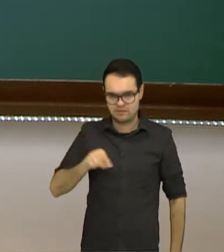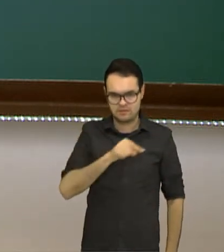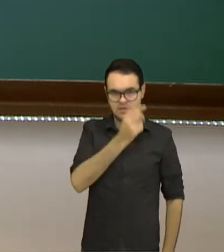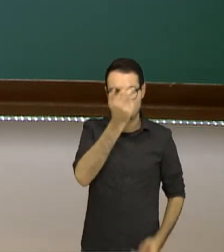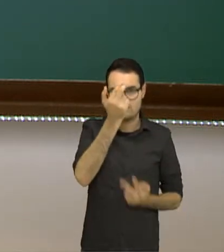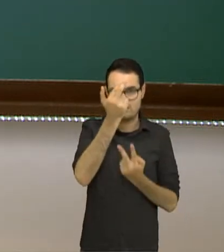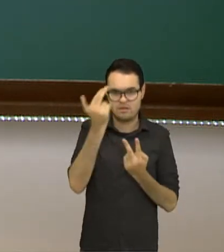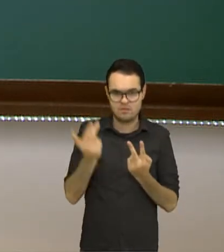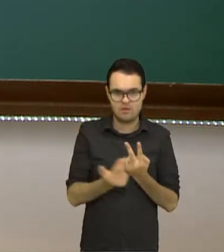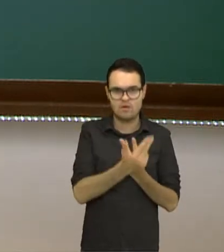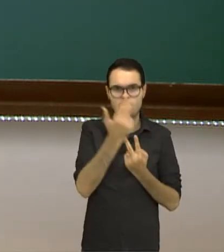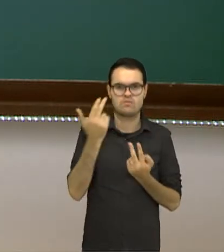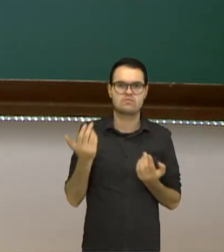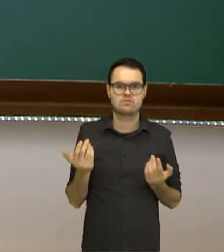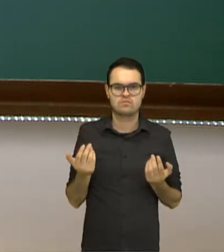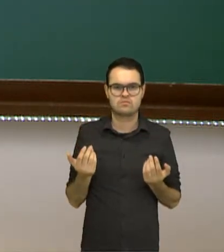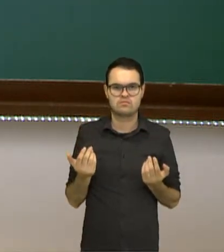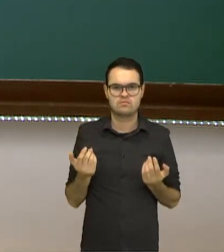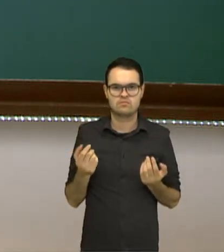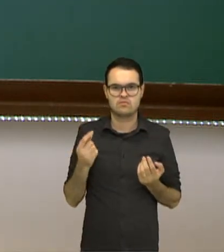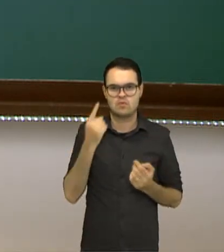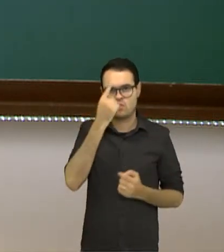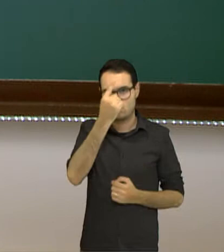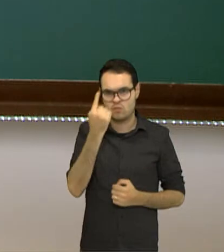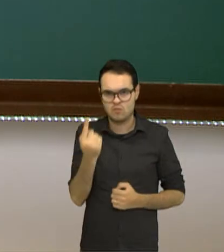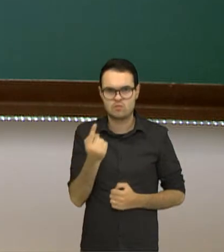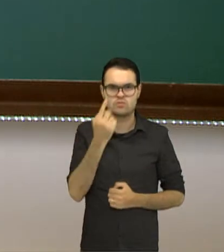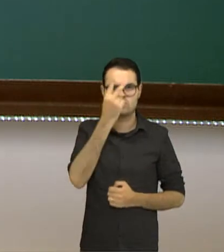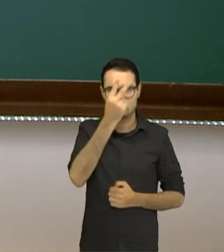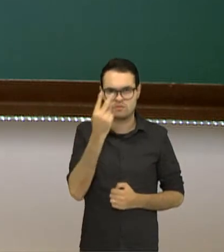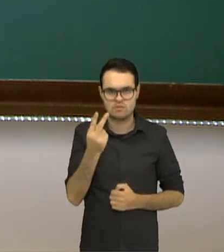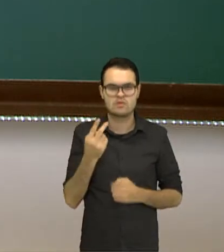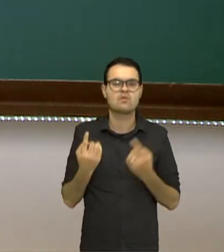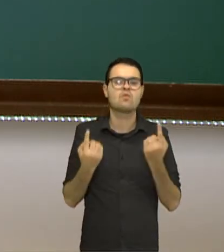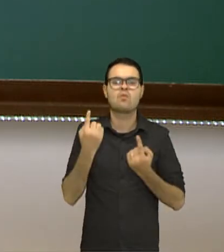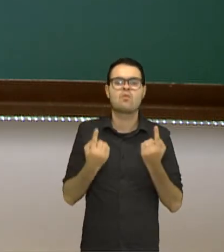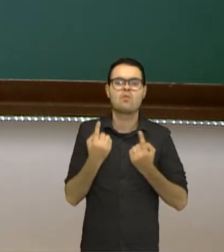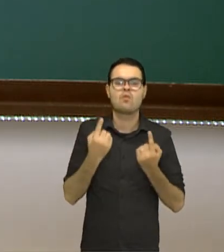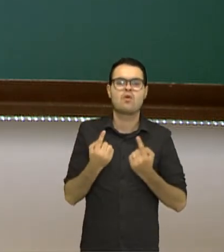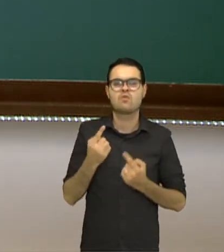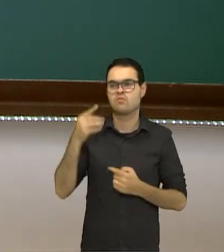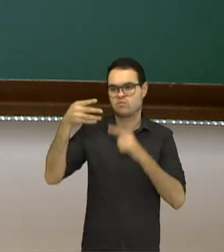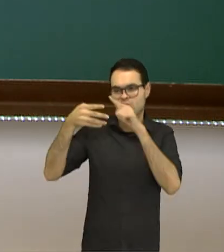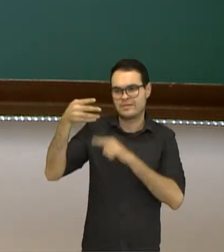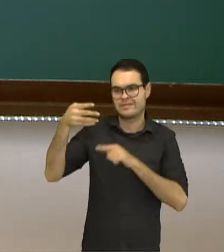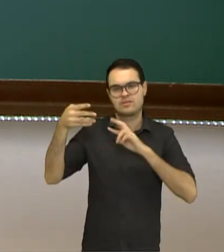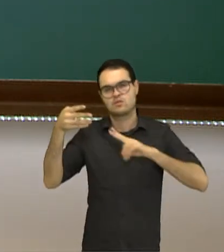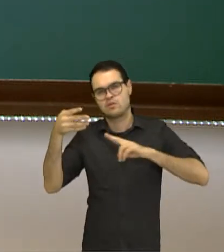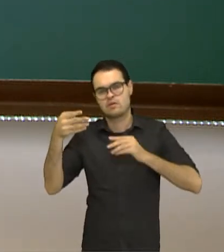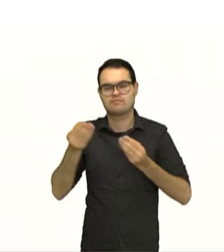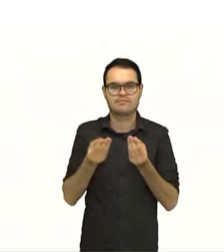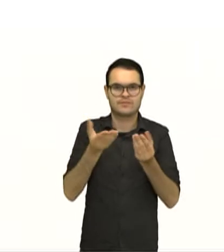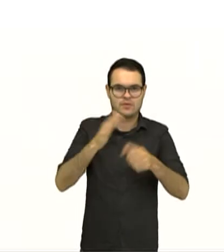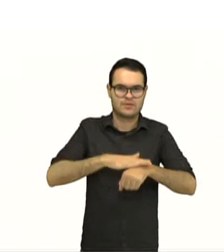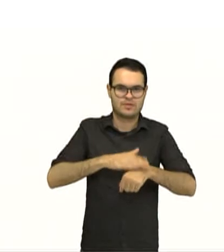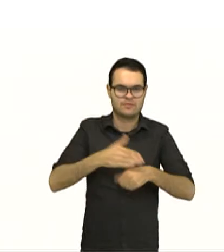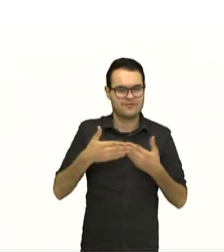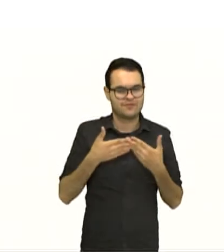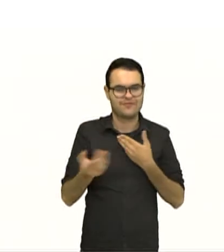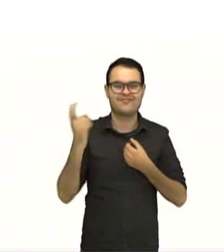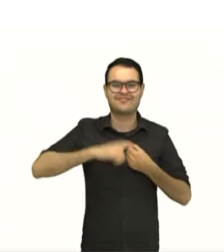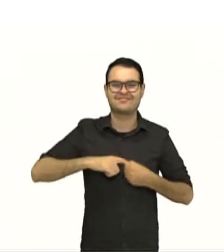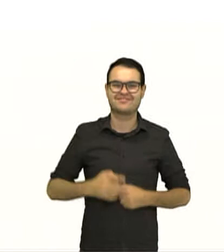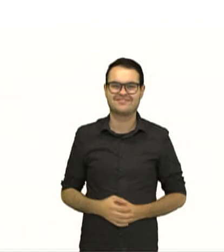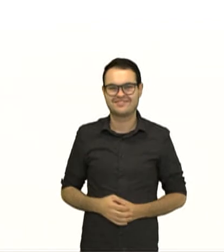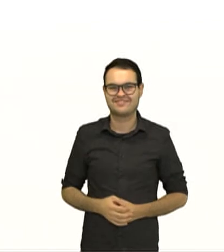1 por 1, 2 por 2, qual desses aqui é quadrado perfeito ou não? Vamos lá, tempo para vocês e a gente já volta.